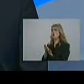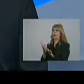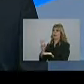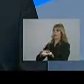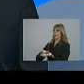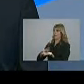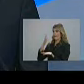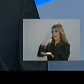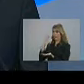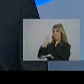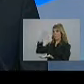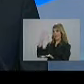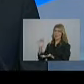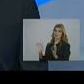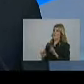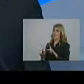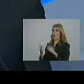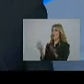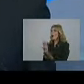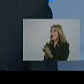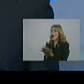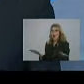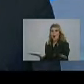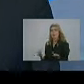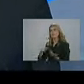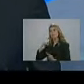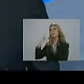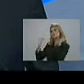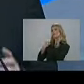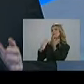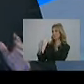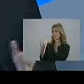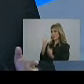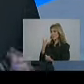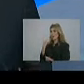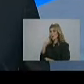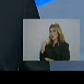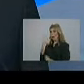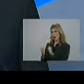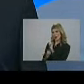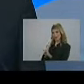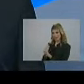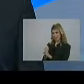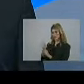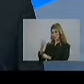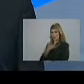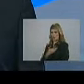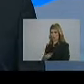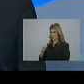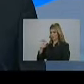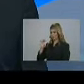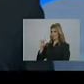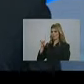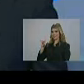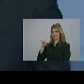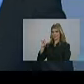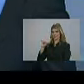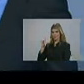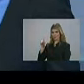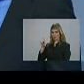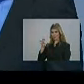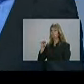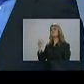hoje. Eu tenho preocupações, Pedro Paulo. Eu acho que os 4 primeiros anos do governo Eduardo Paes foram